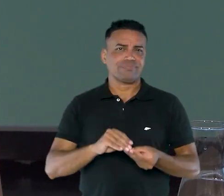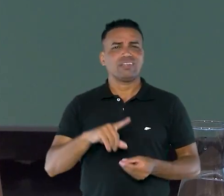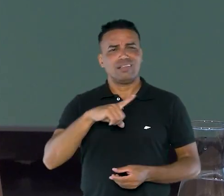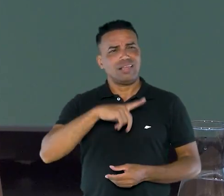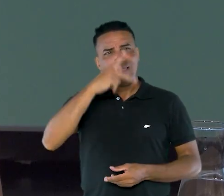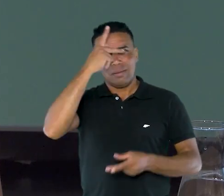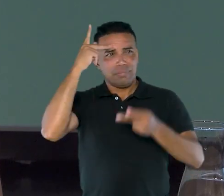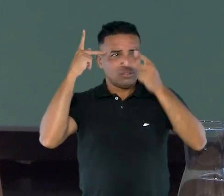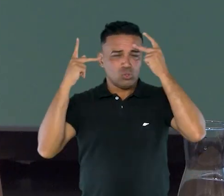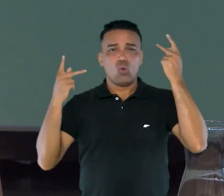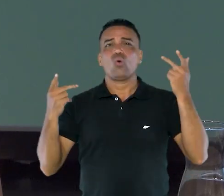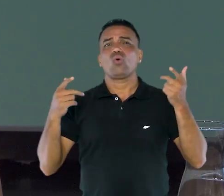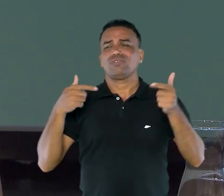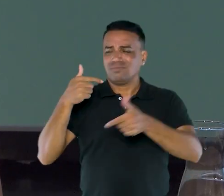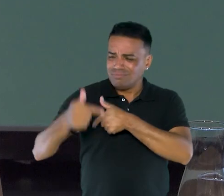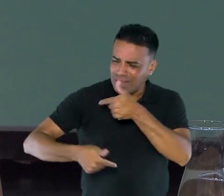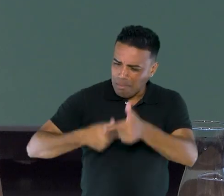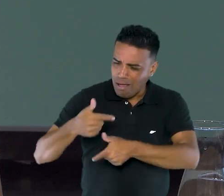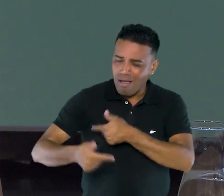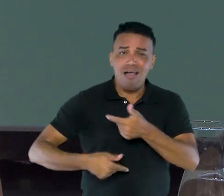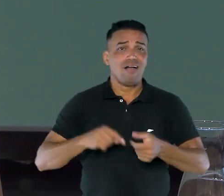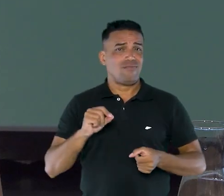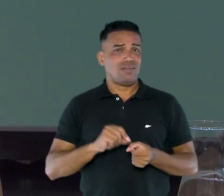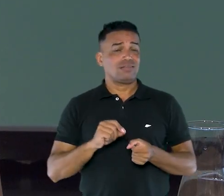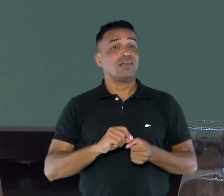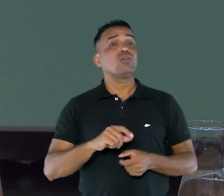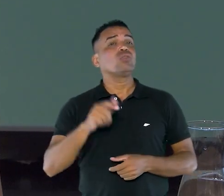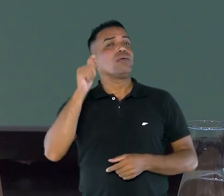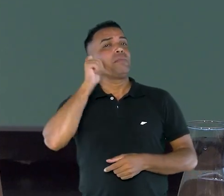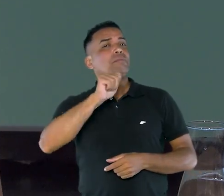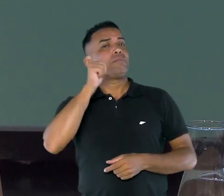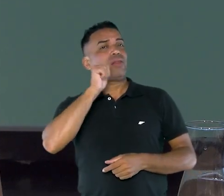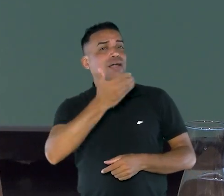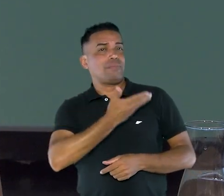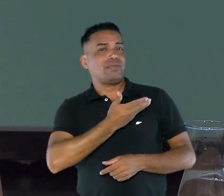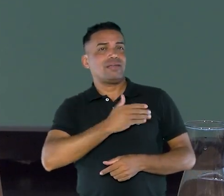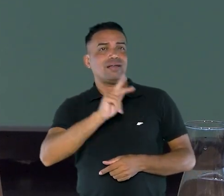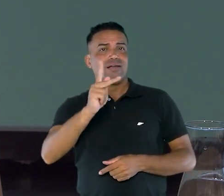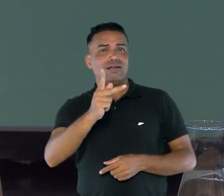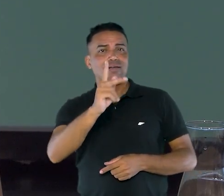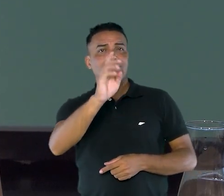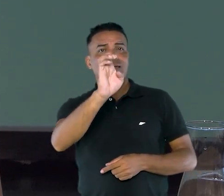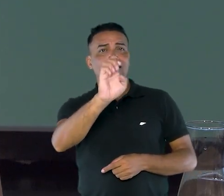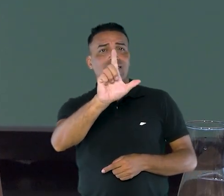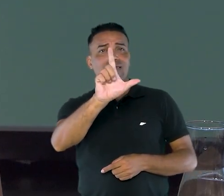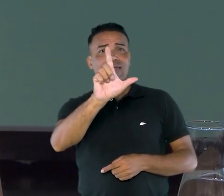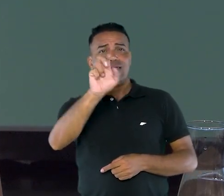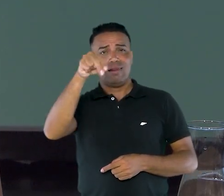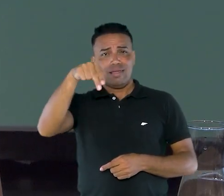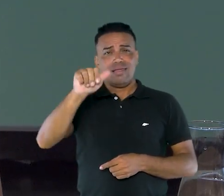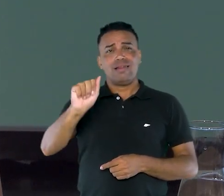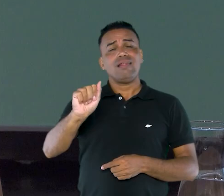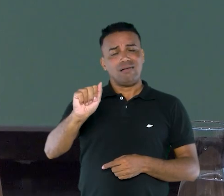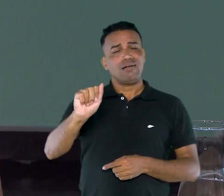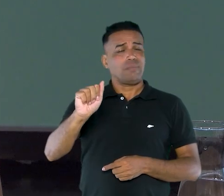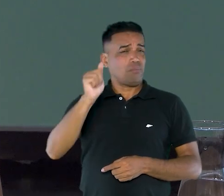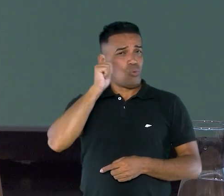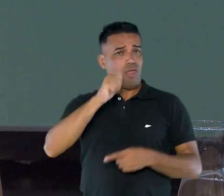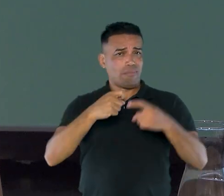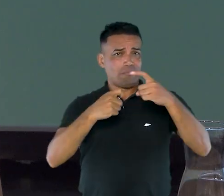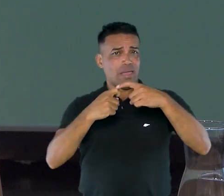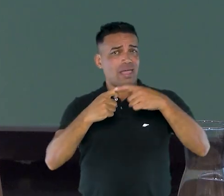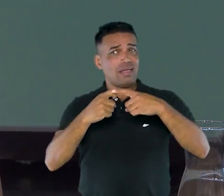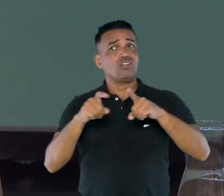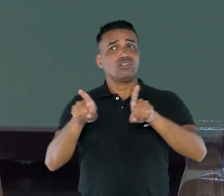gente boa fazendo esse trabalho, e aí eu tenho uma amiga, chama Helena Peta, médica, e que foi